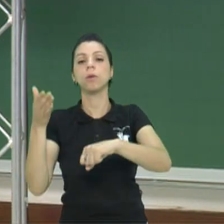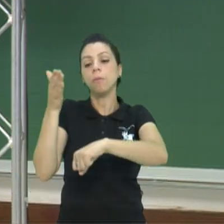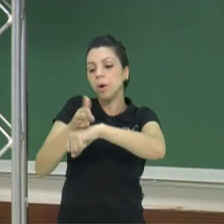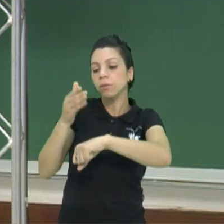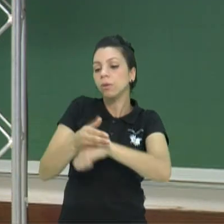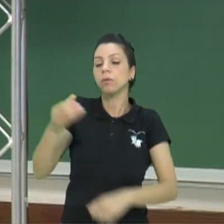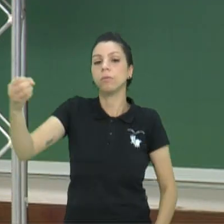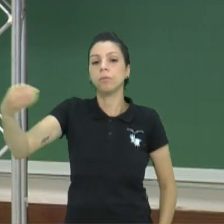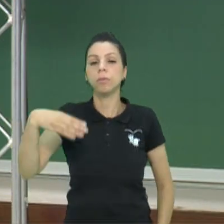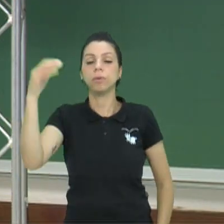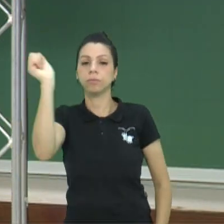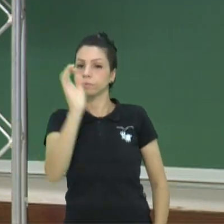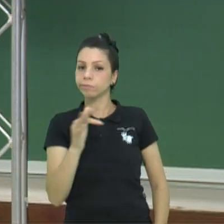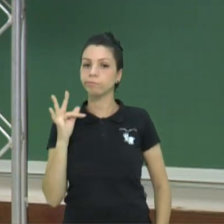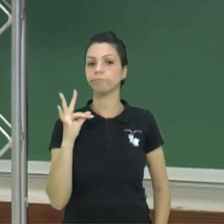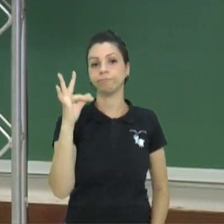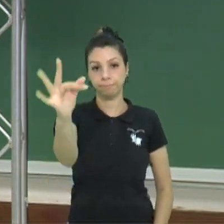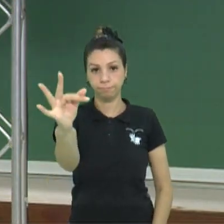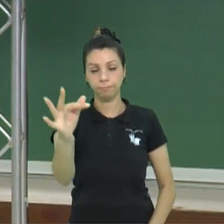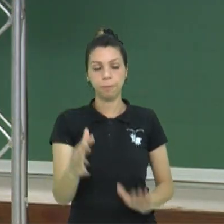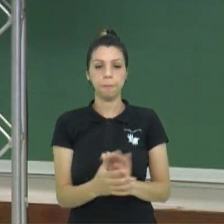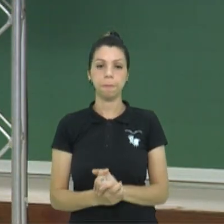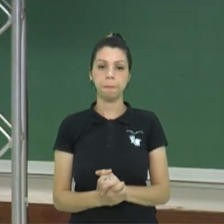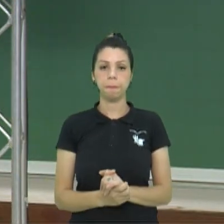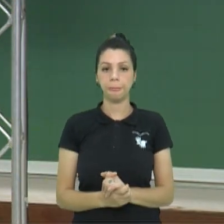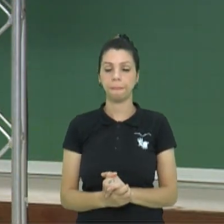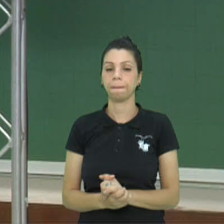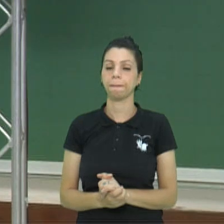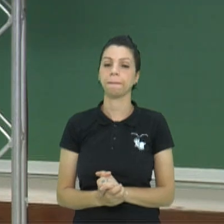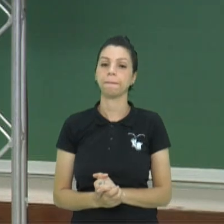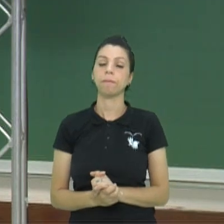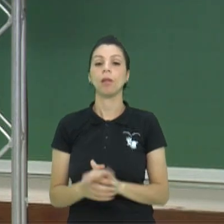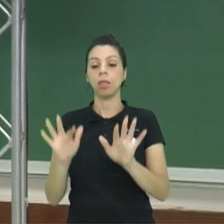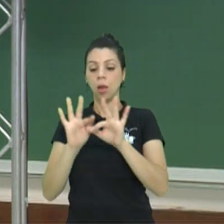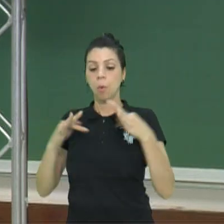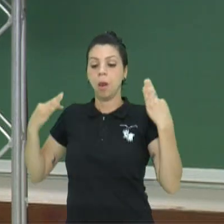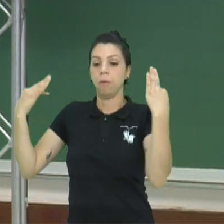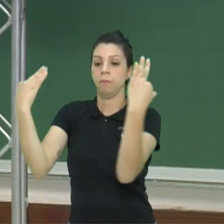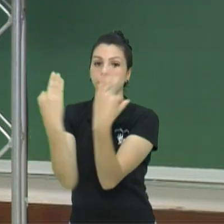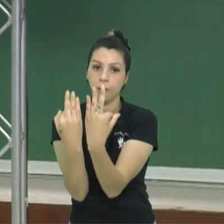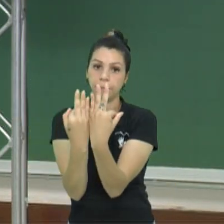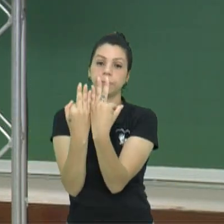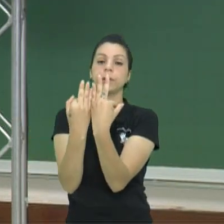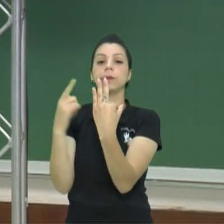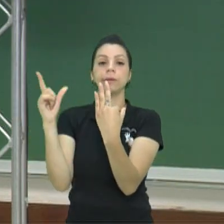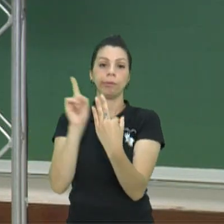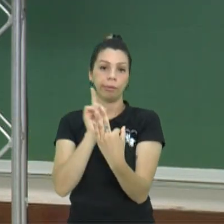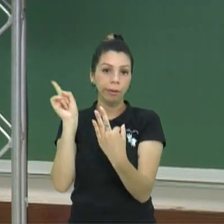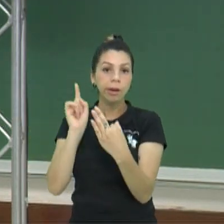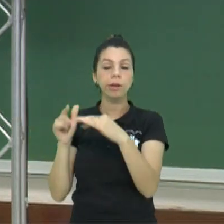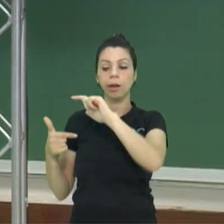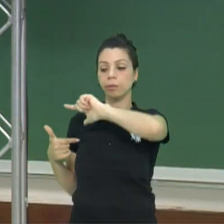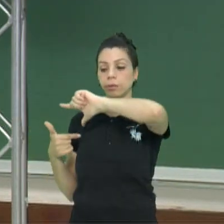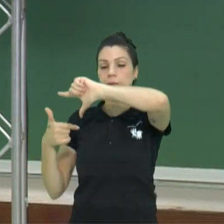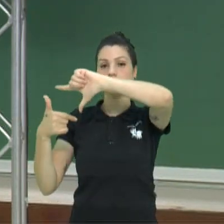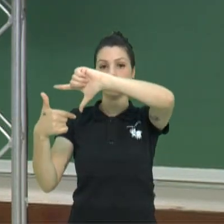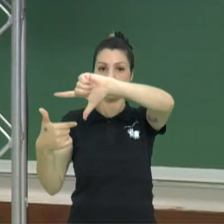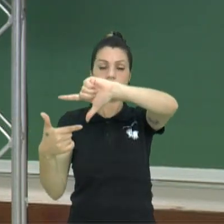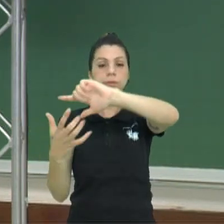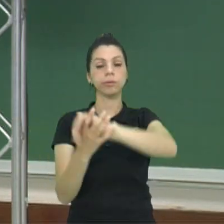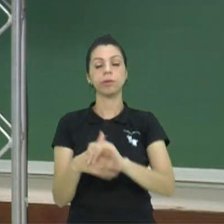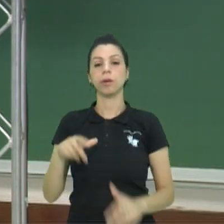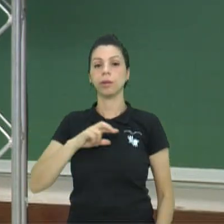Brasil deveria ter para o seu futuro. Ele era membro de uma família tradicional, já, e que contava com